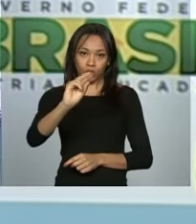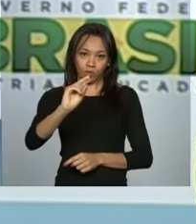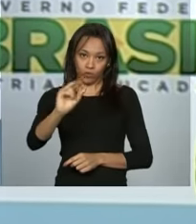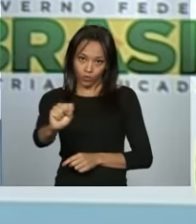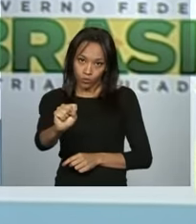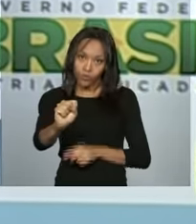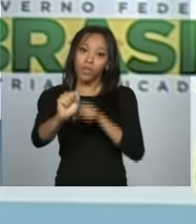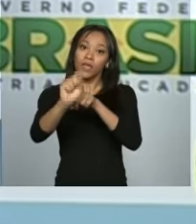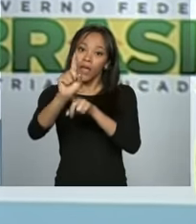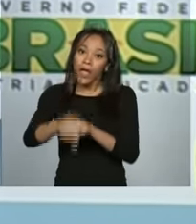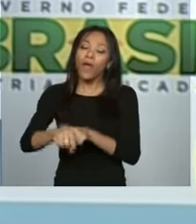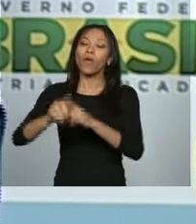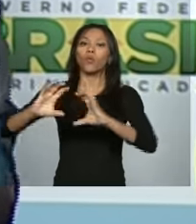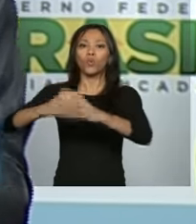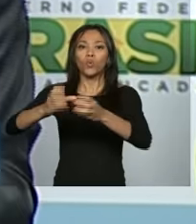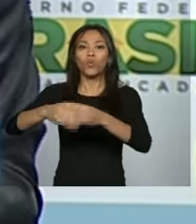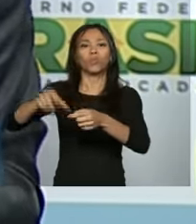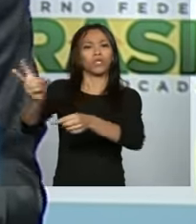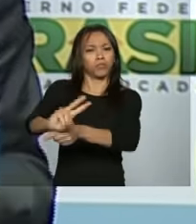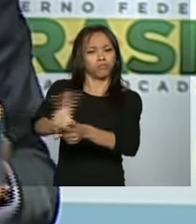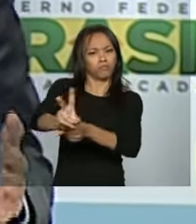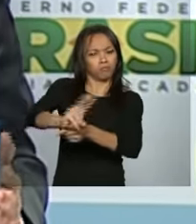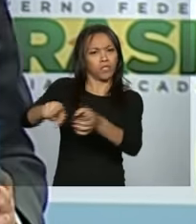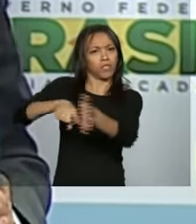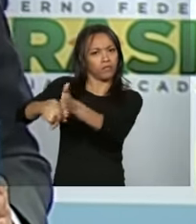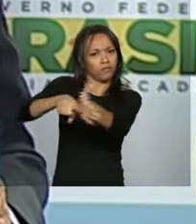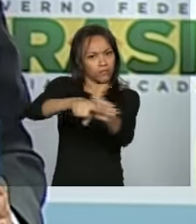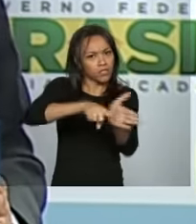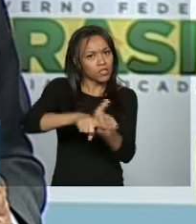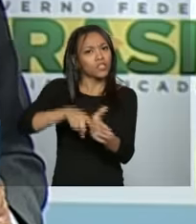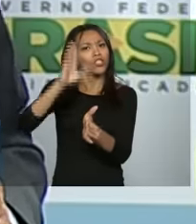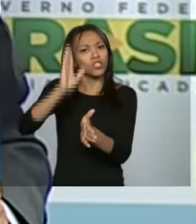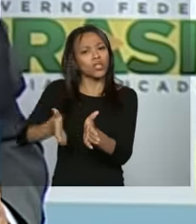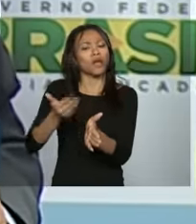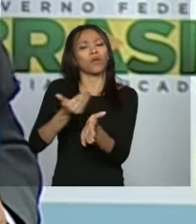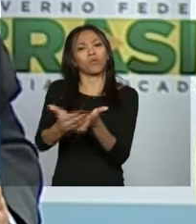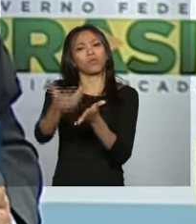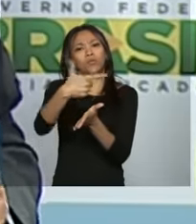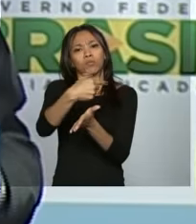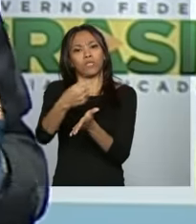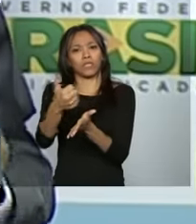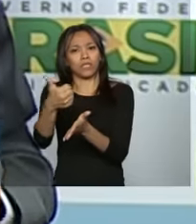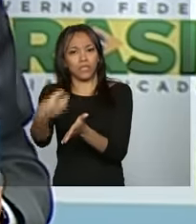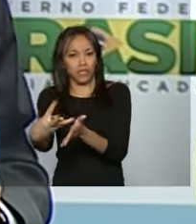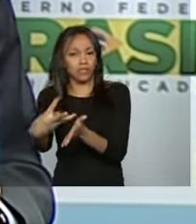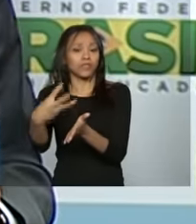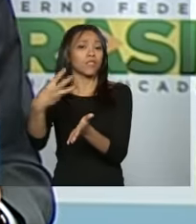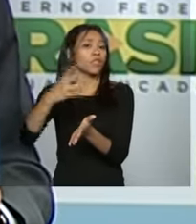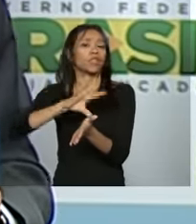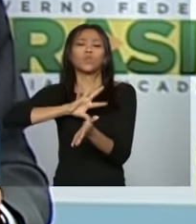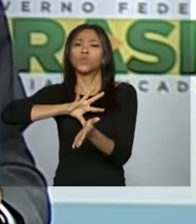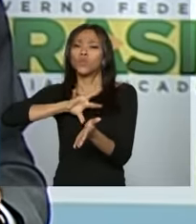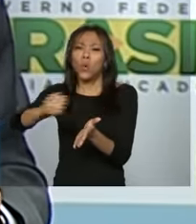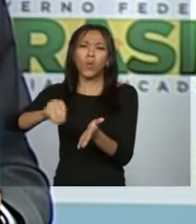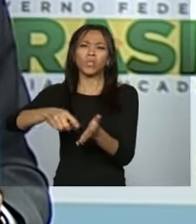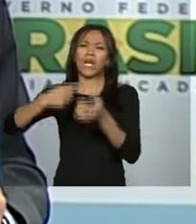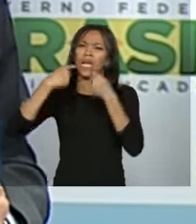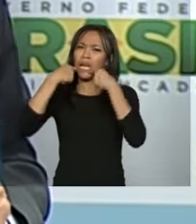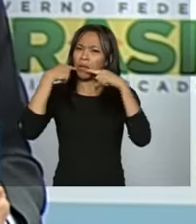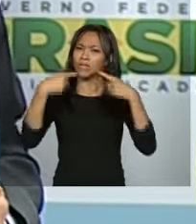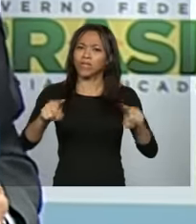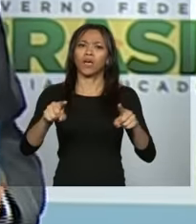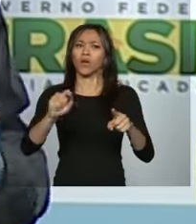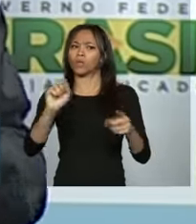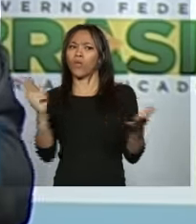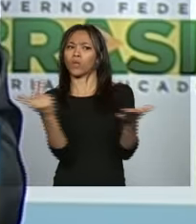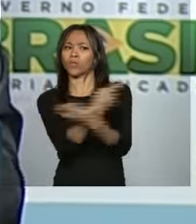certo que já tinha realizado uma auditoria sobre o tema em 2013 que tá em fase ressarcimento e todas as denúncias todas as suspeitas de